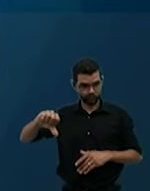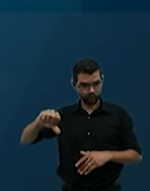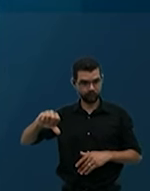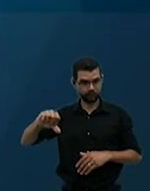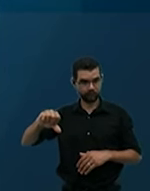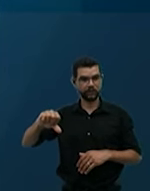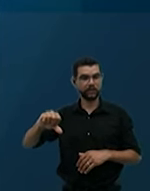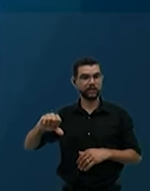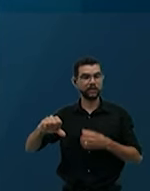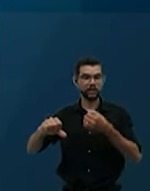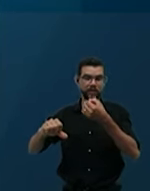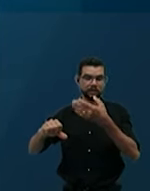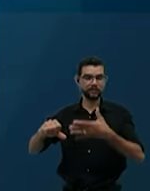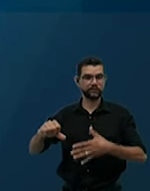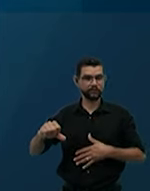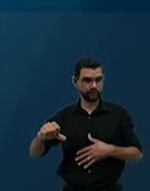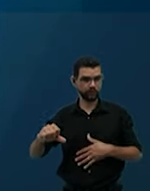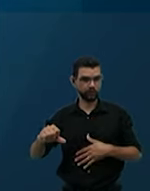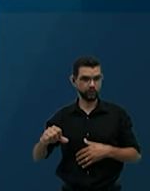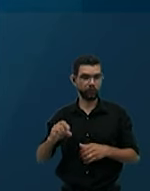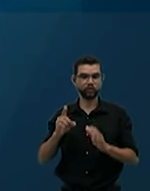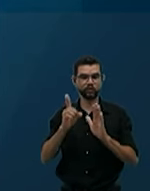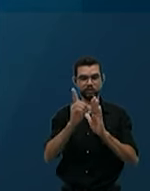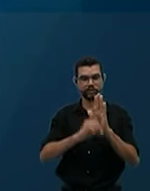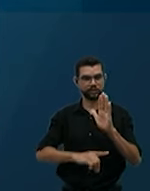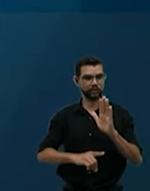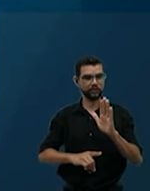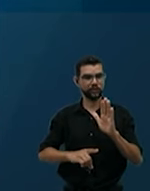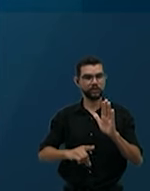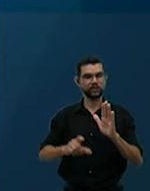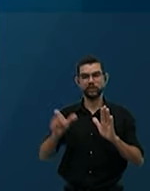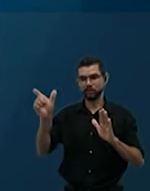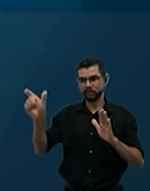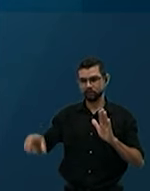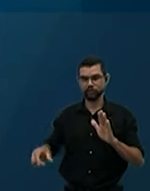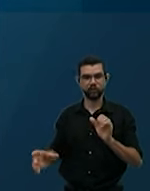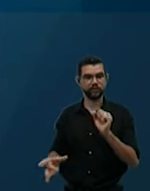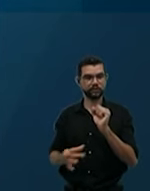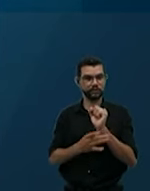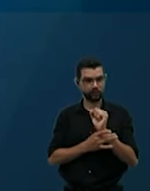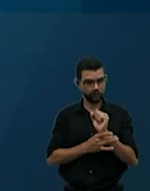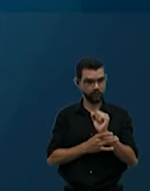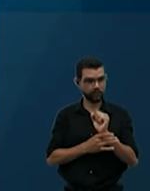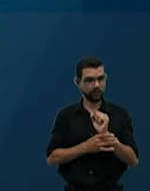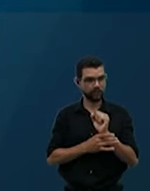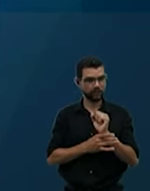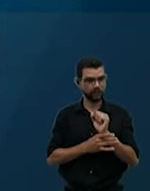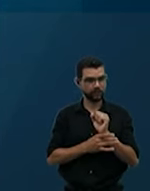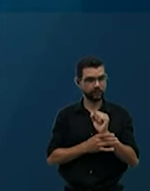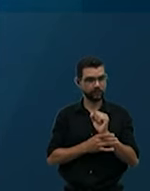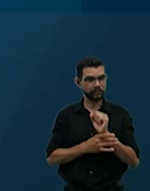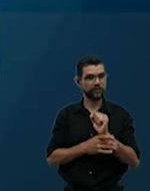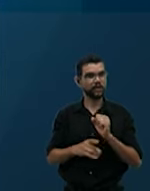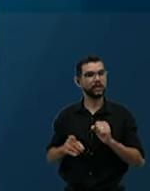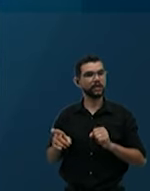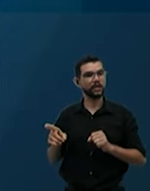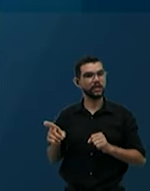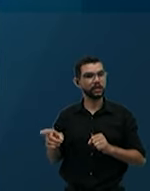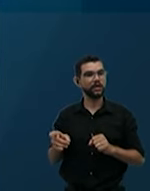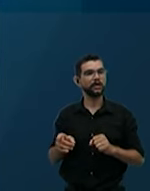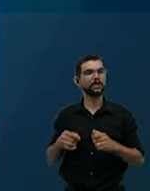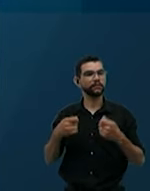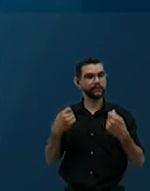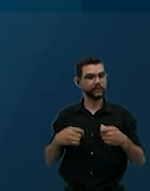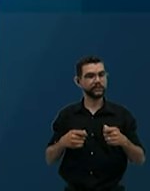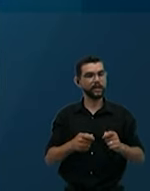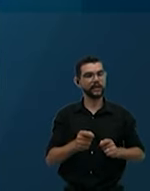dos administrados no âmbito federal, assegura e obriga a administração pública a ajudar na instrução do